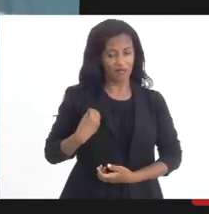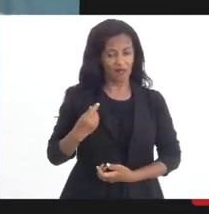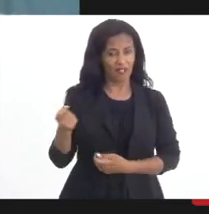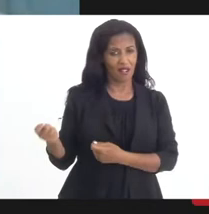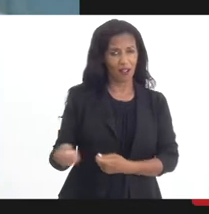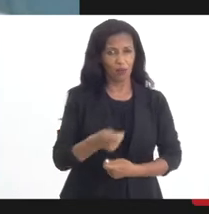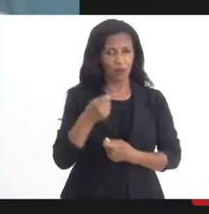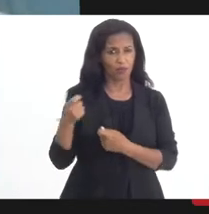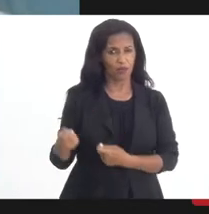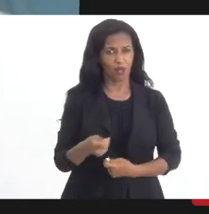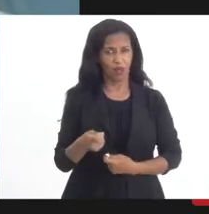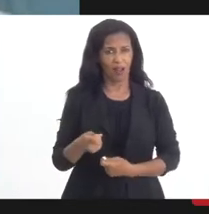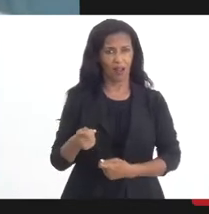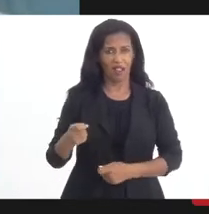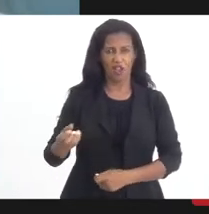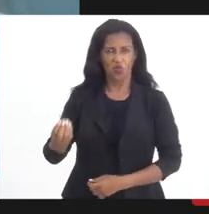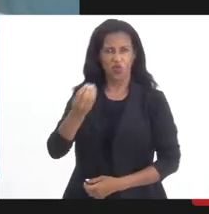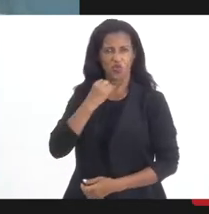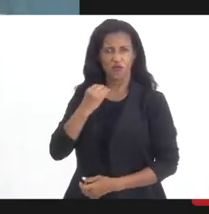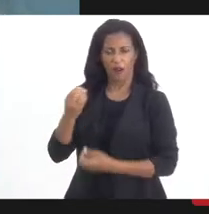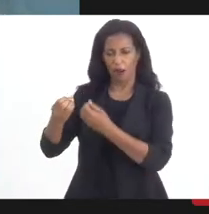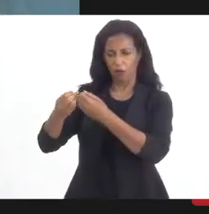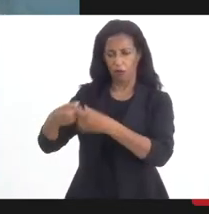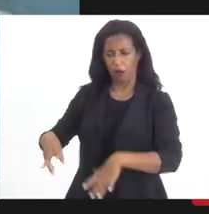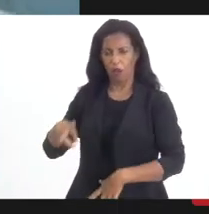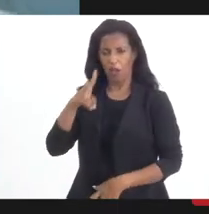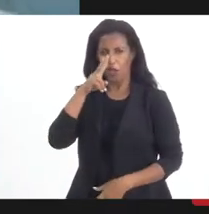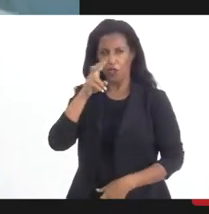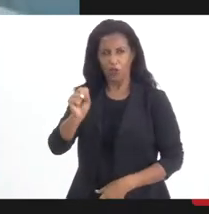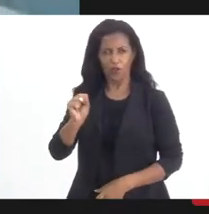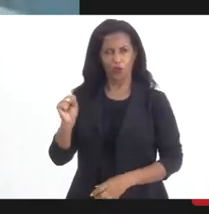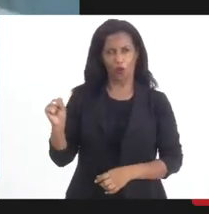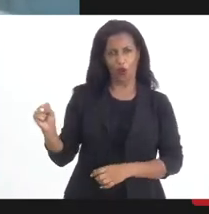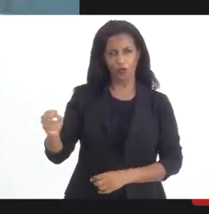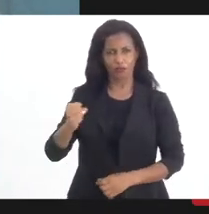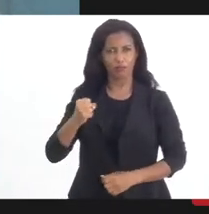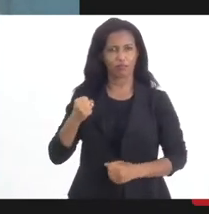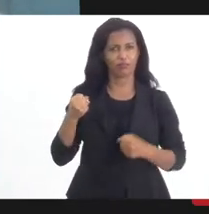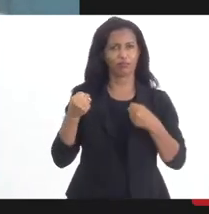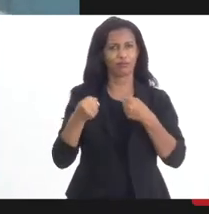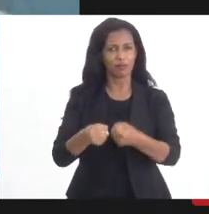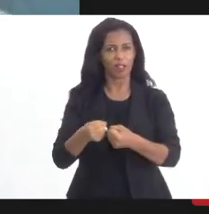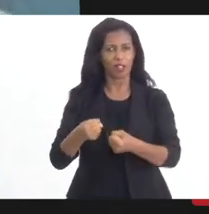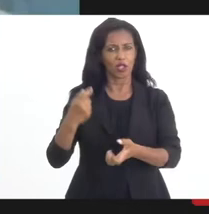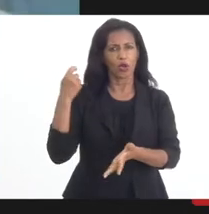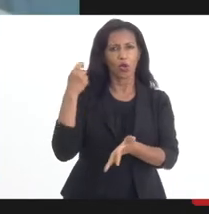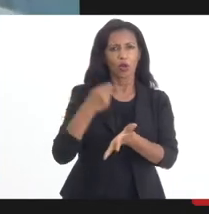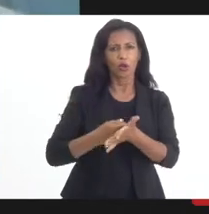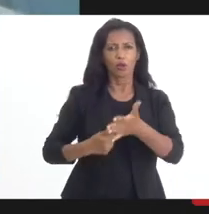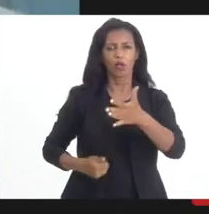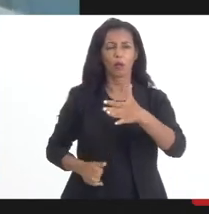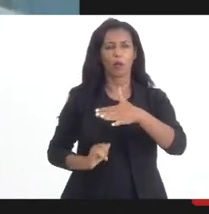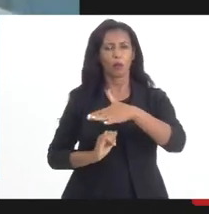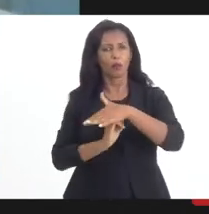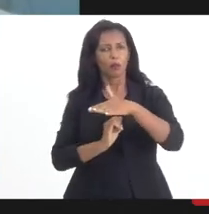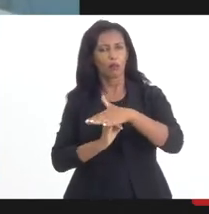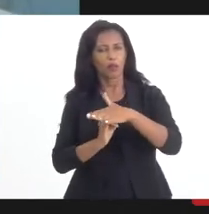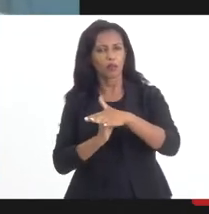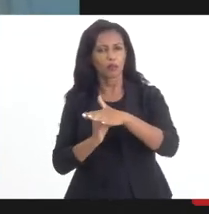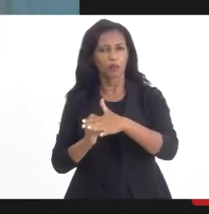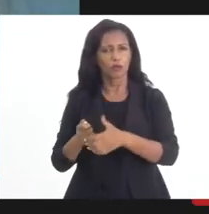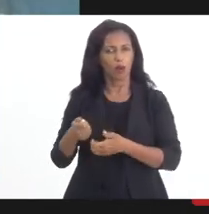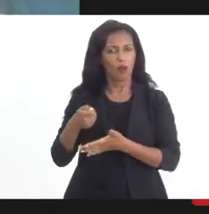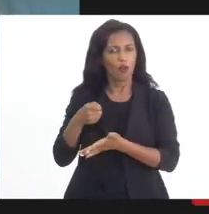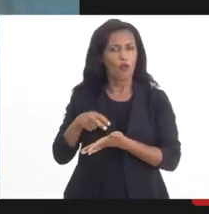combate, que aos fracos abate, que os fortes, os bravos só podem exultar. E lutamos por uma instituição consolidada na Zona